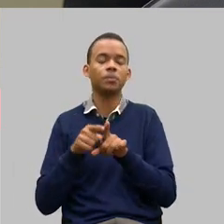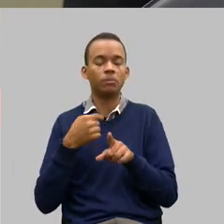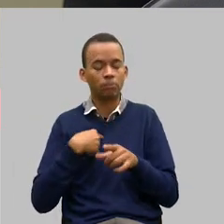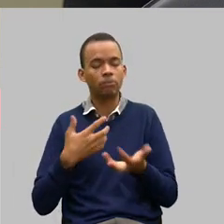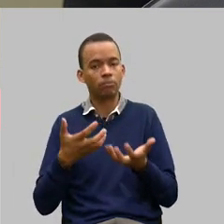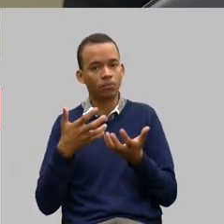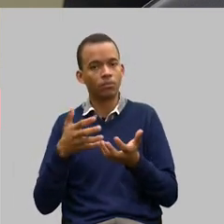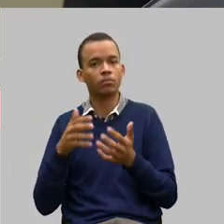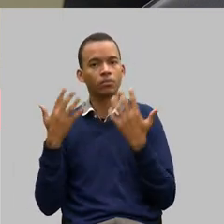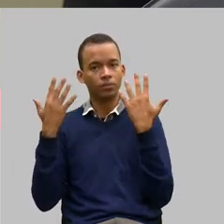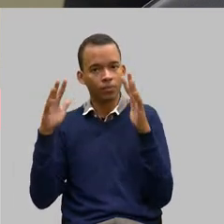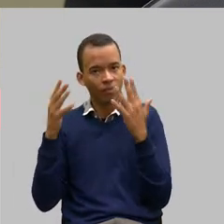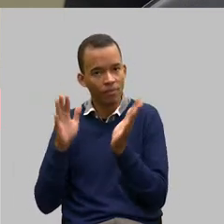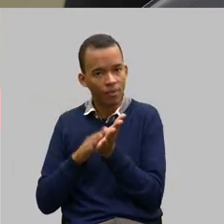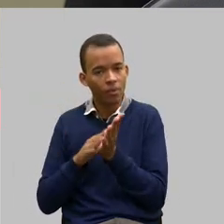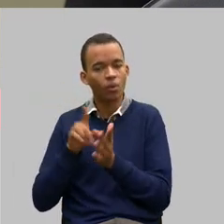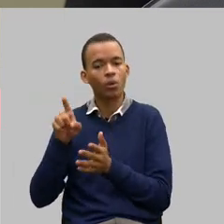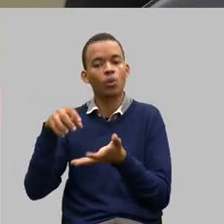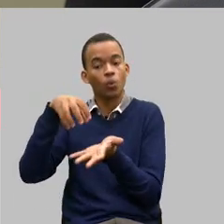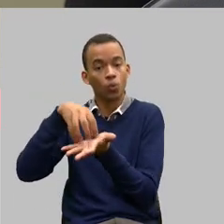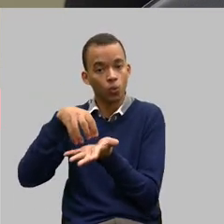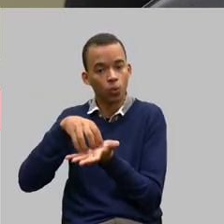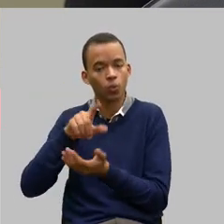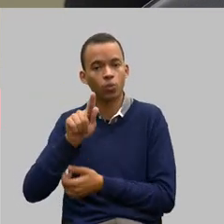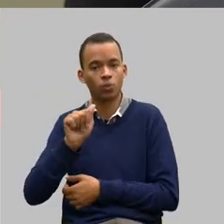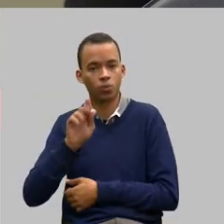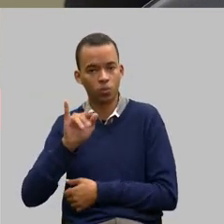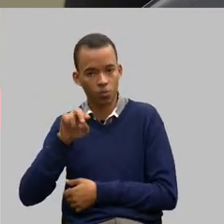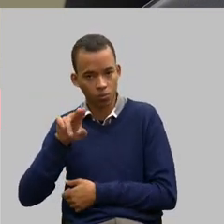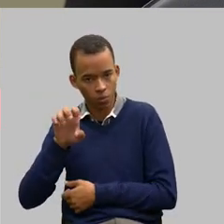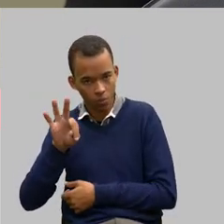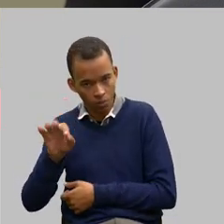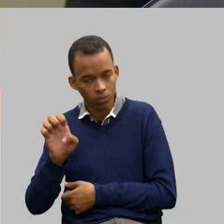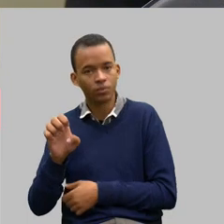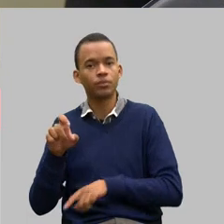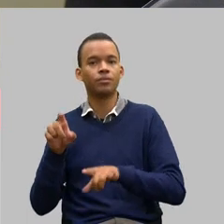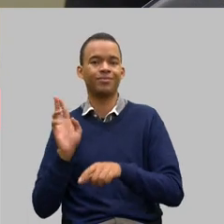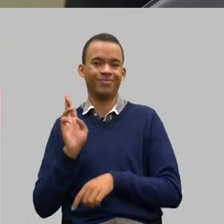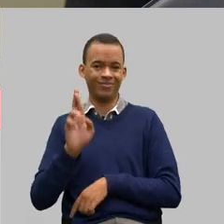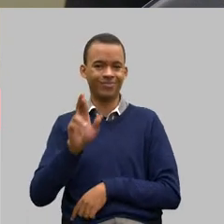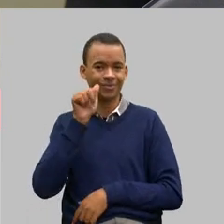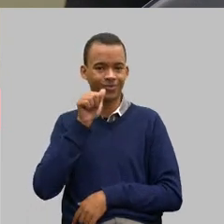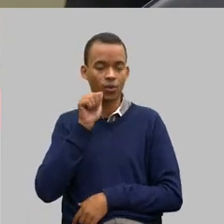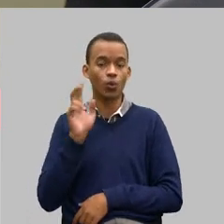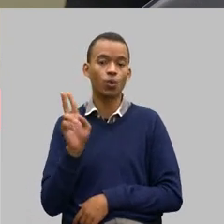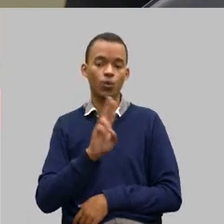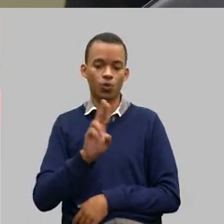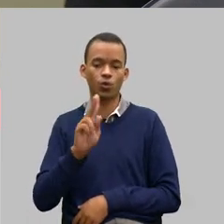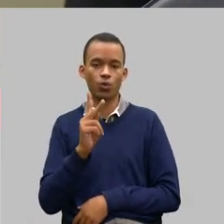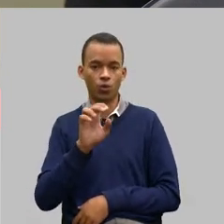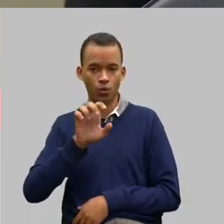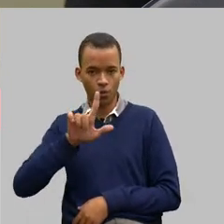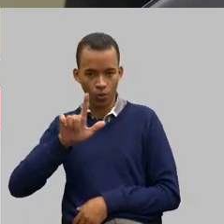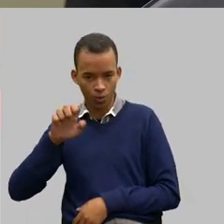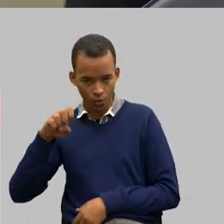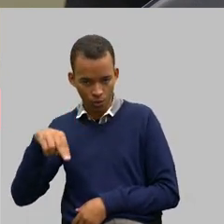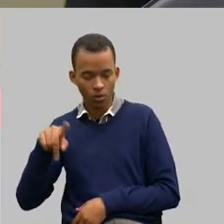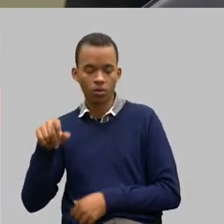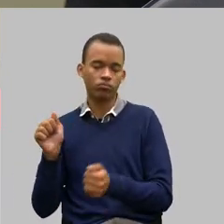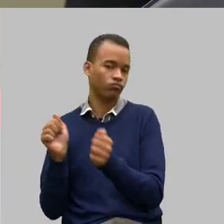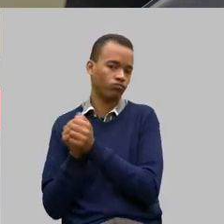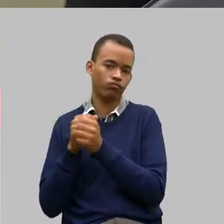a o nosso gabinete Ah e eu faço isso na pessoa da nossa amiga Helen que sempre tá comigo na comissão e que tem um